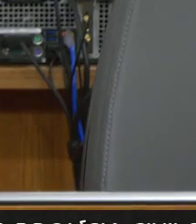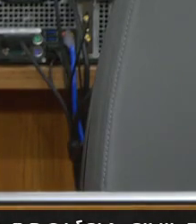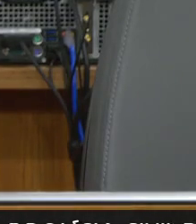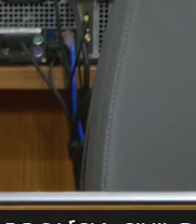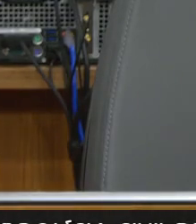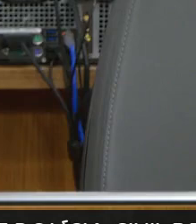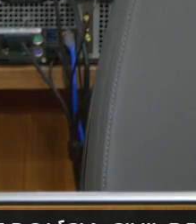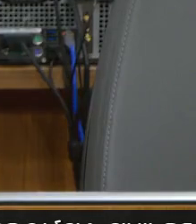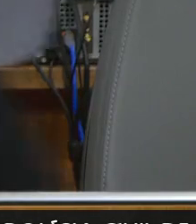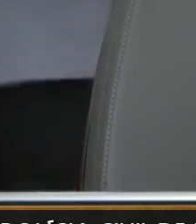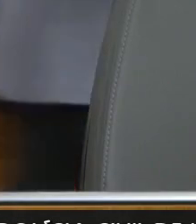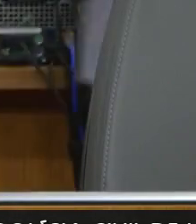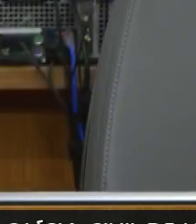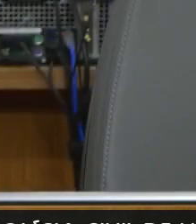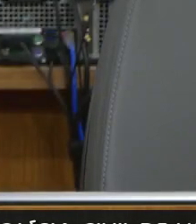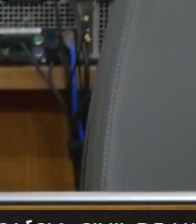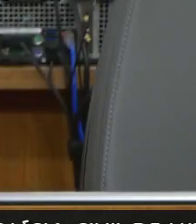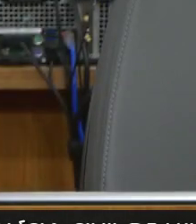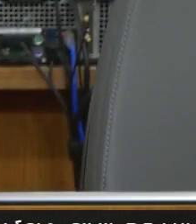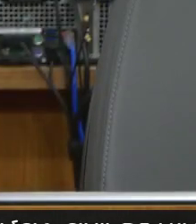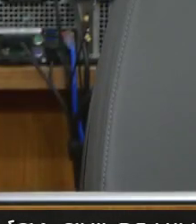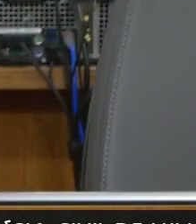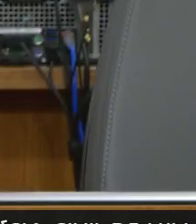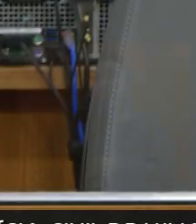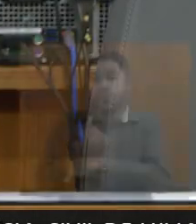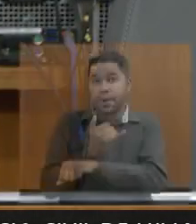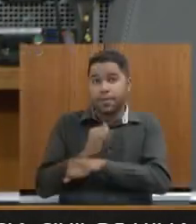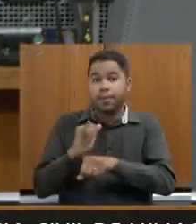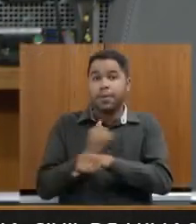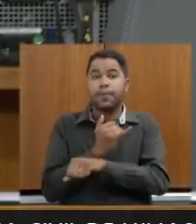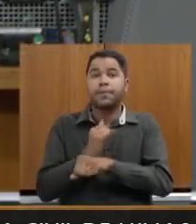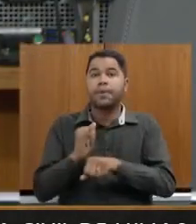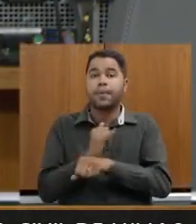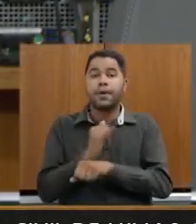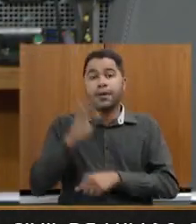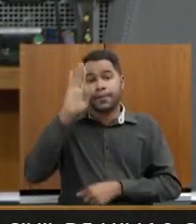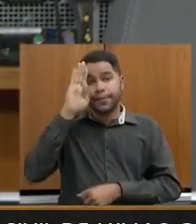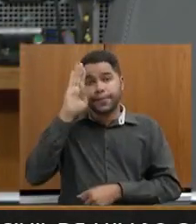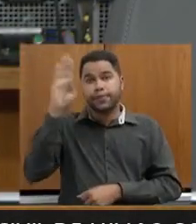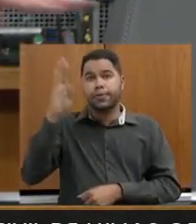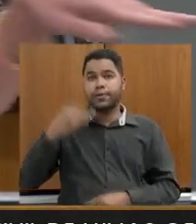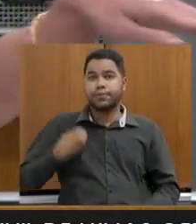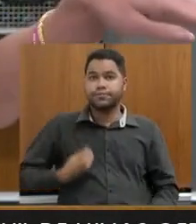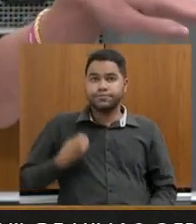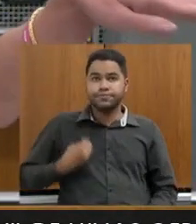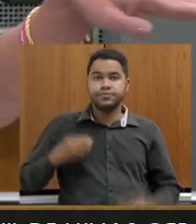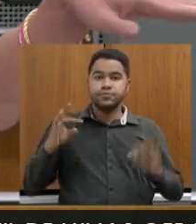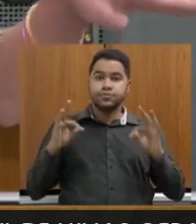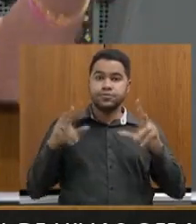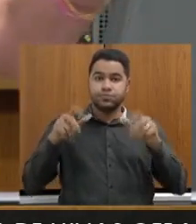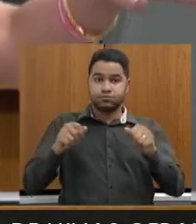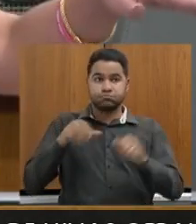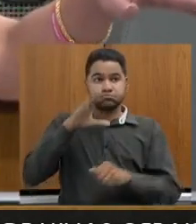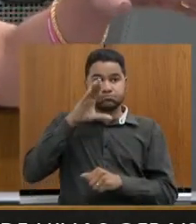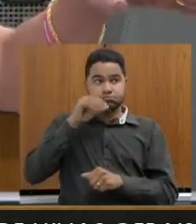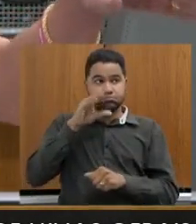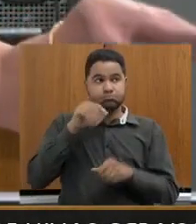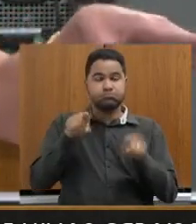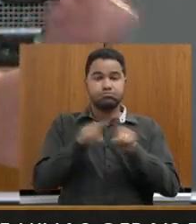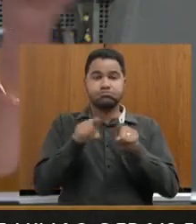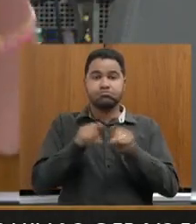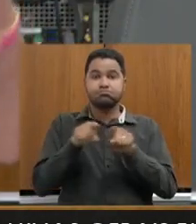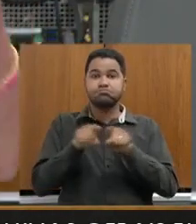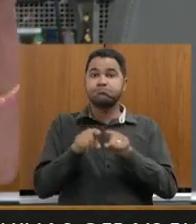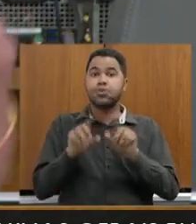fazendo bem é a questão de organização e estratégia É principalmente com a participação de todos os servidores até os